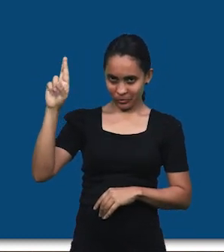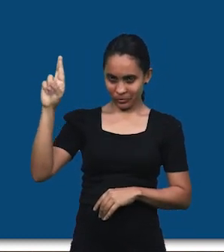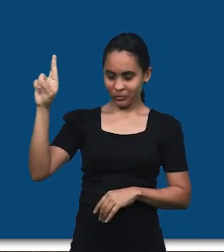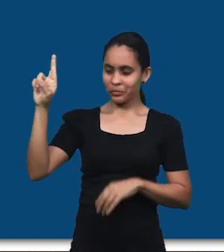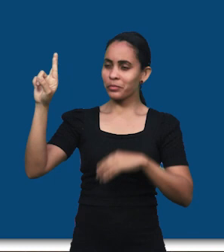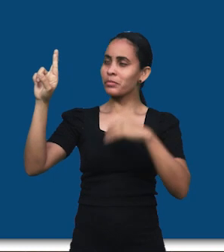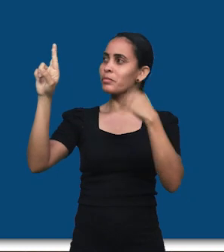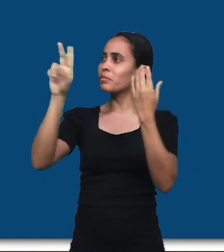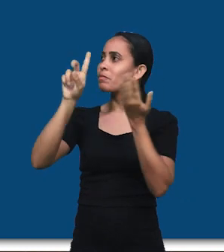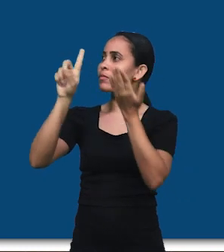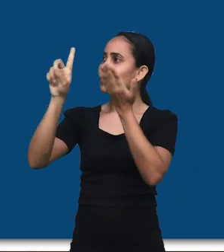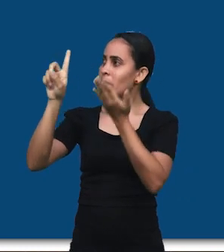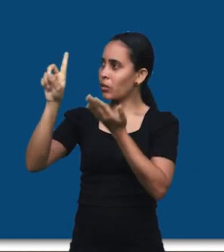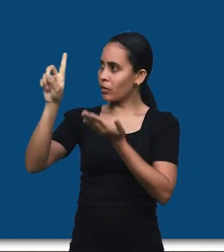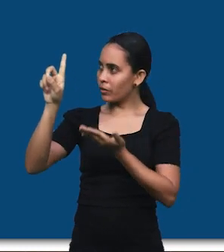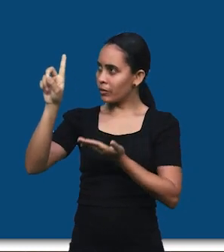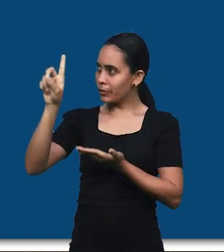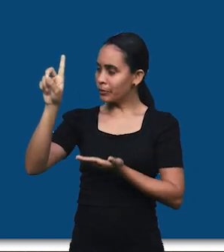louvor, ó